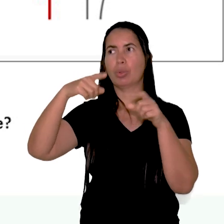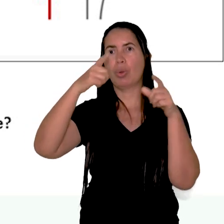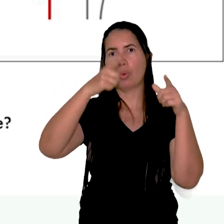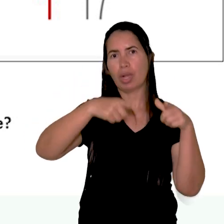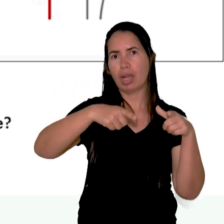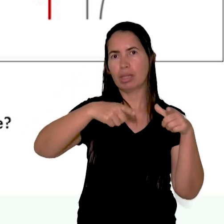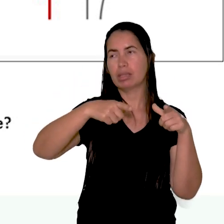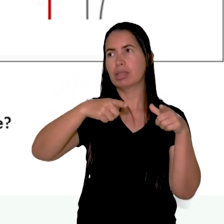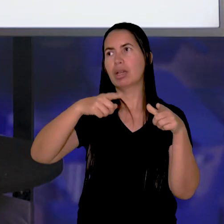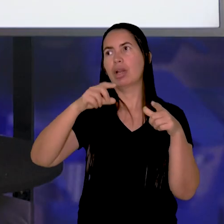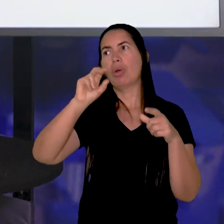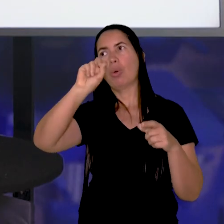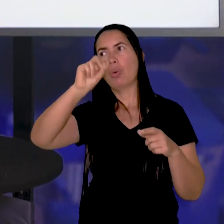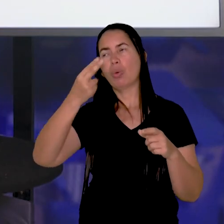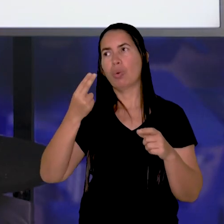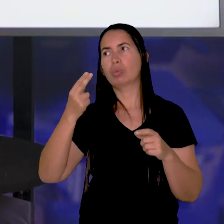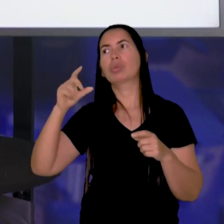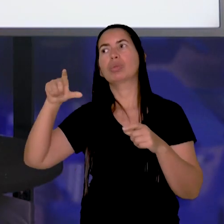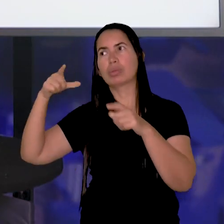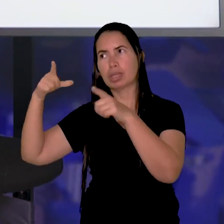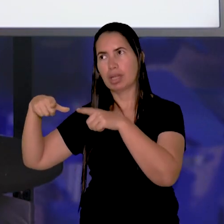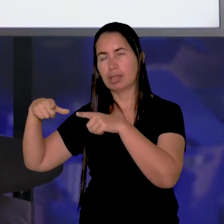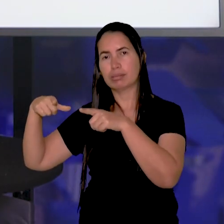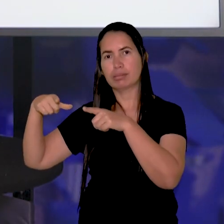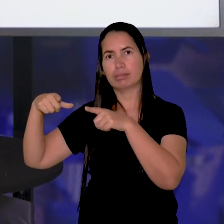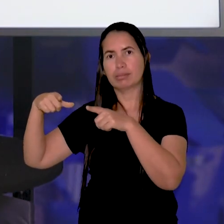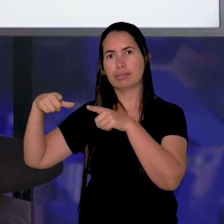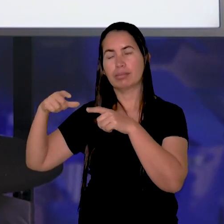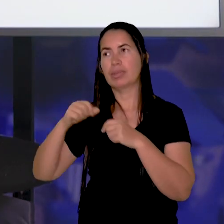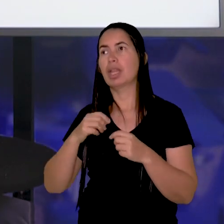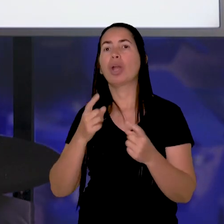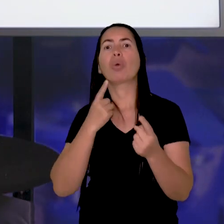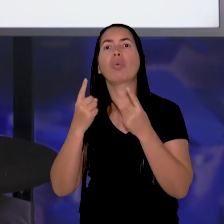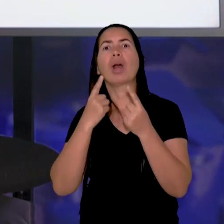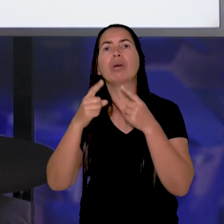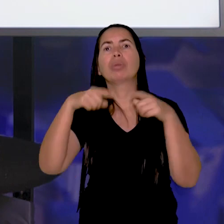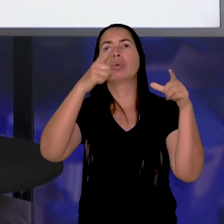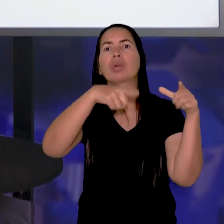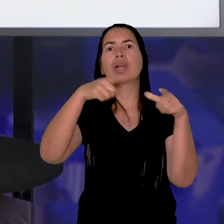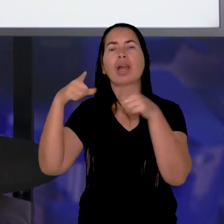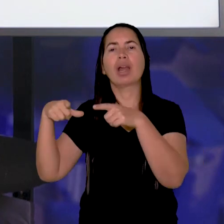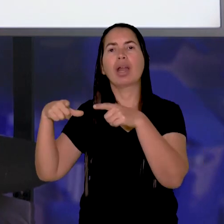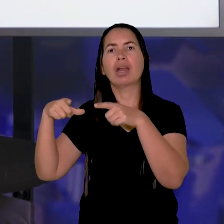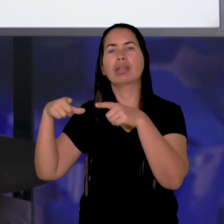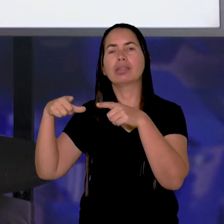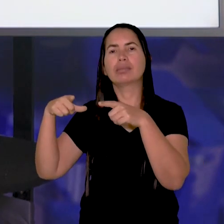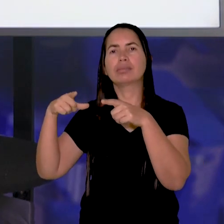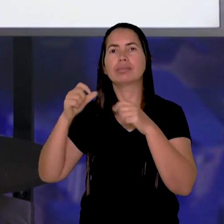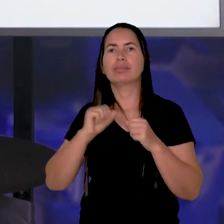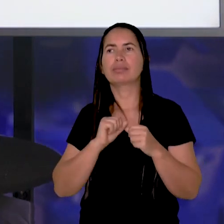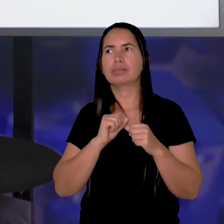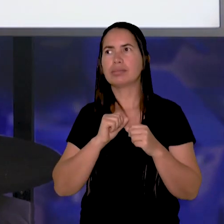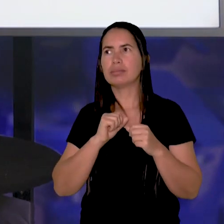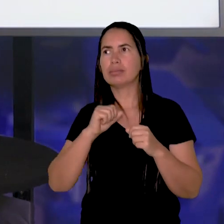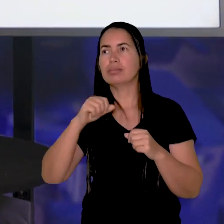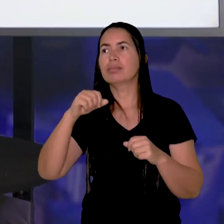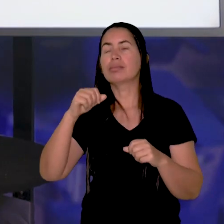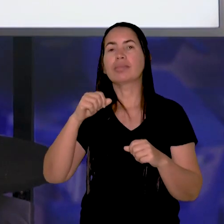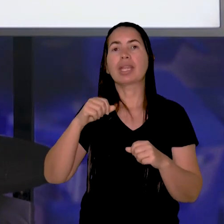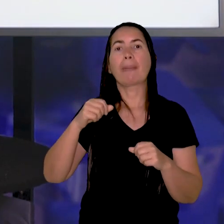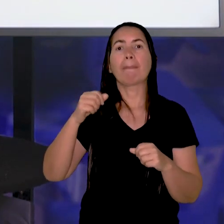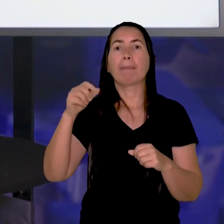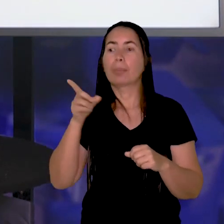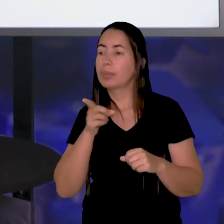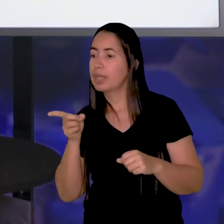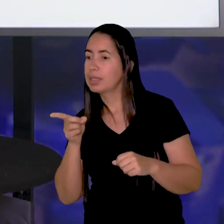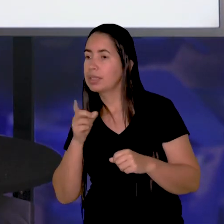lugar quanto do outro. Então, qual lugar destes o